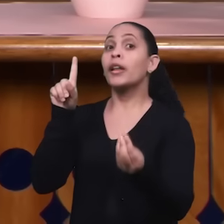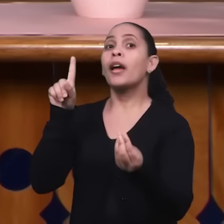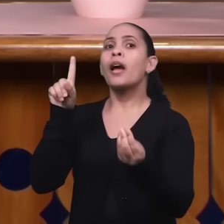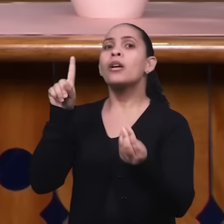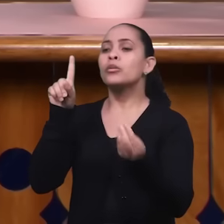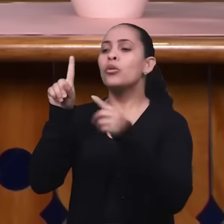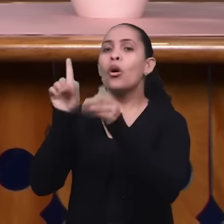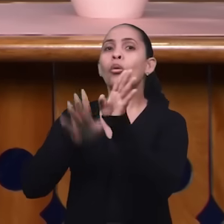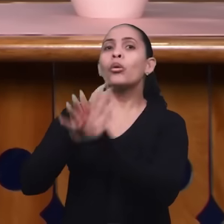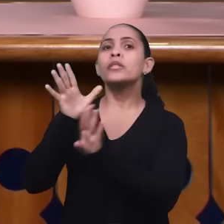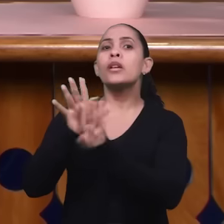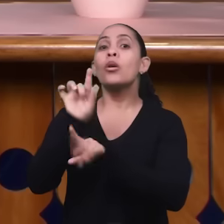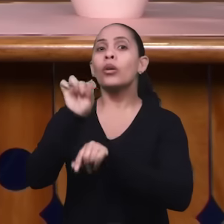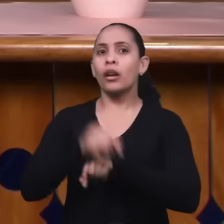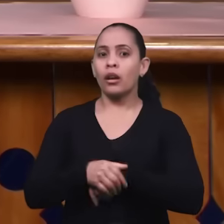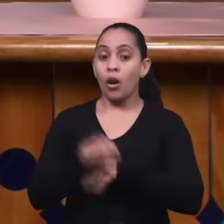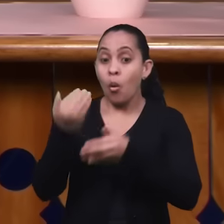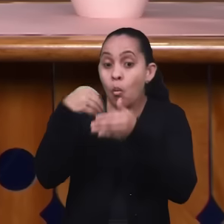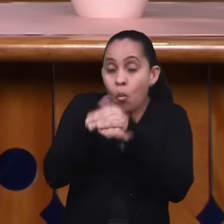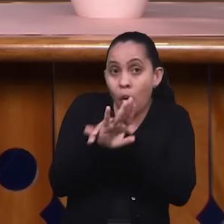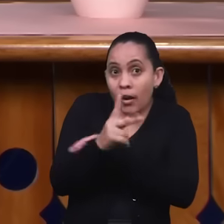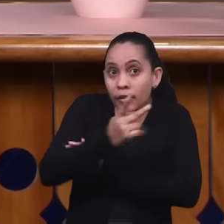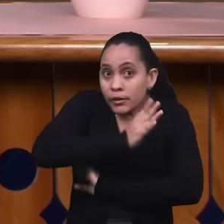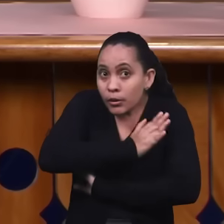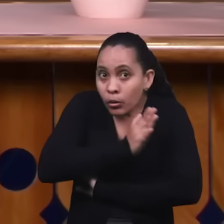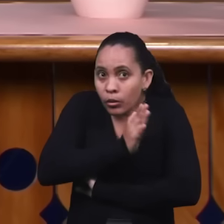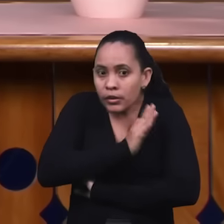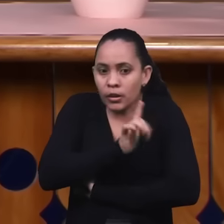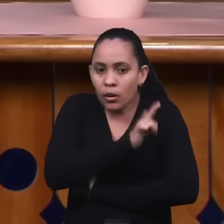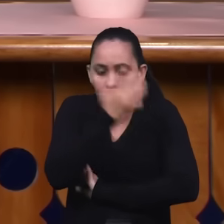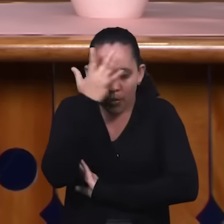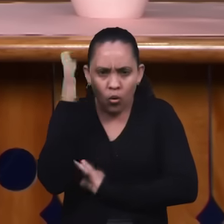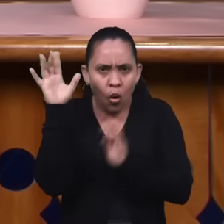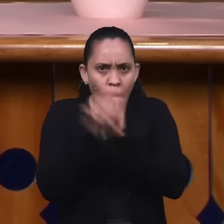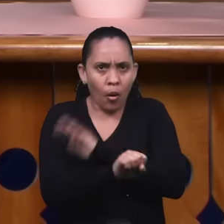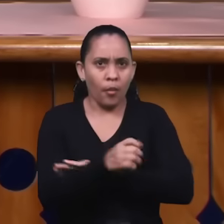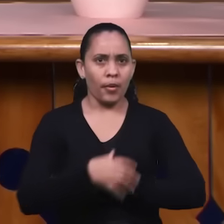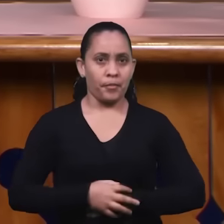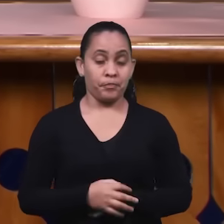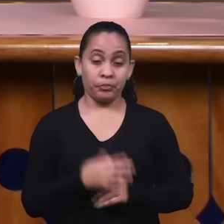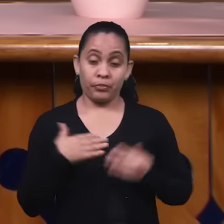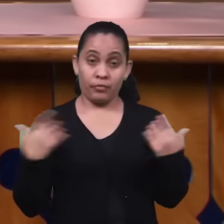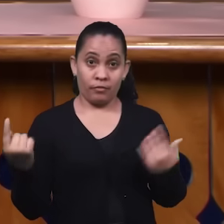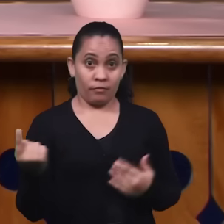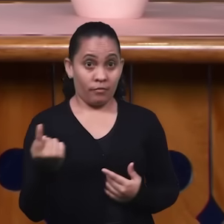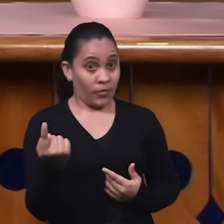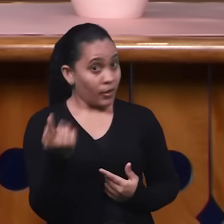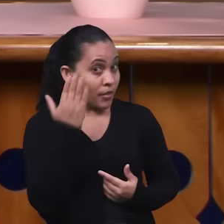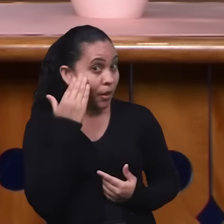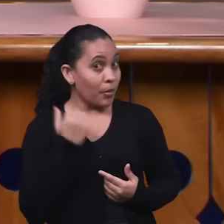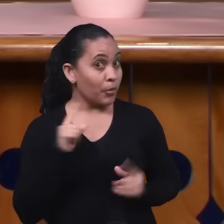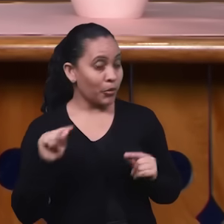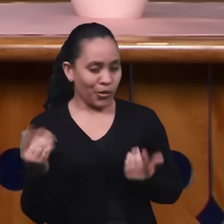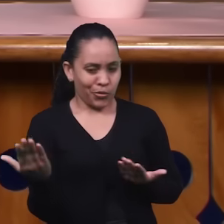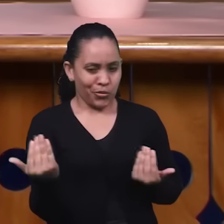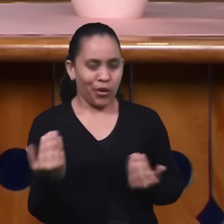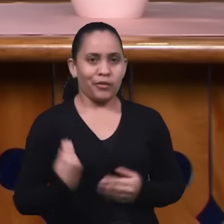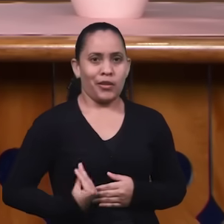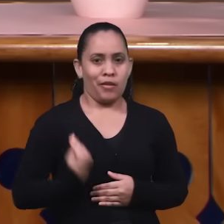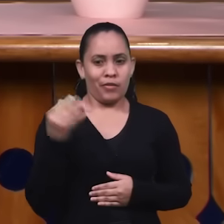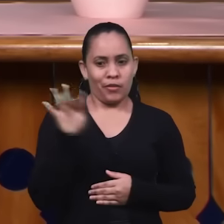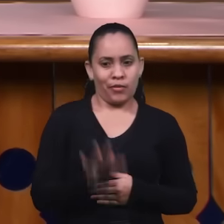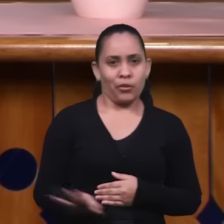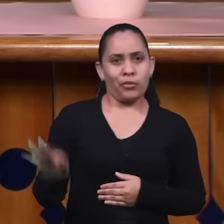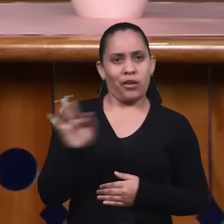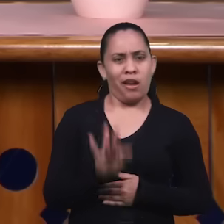isso para que ninguém tome a tua coroa. E nós sabemos que os jovens, eles têm vivido na faculdade,